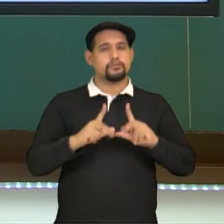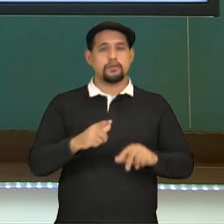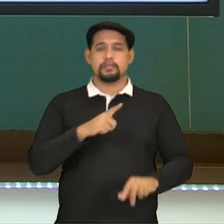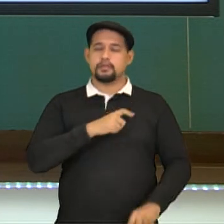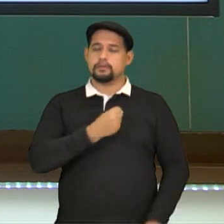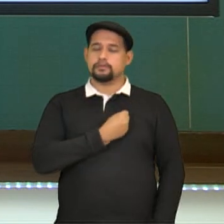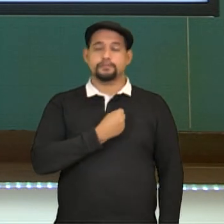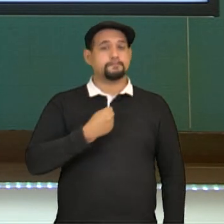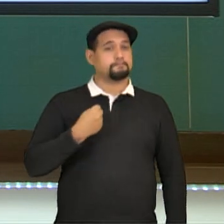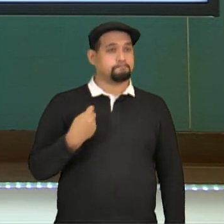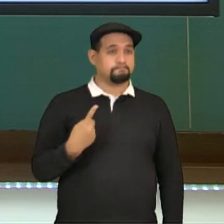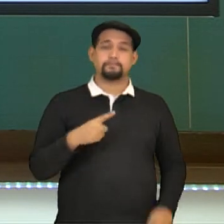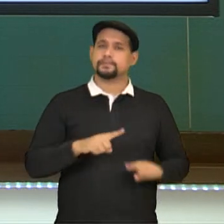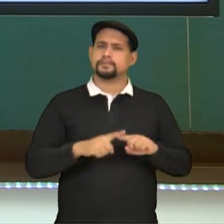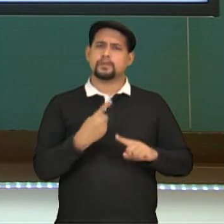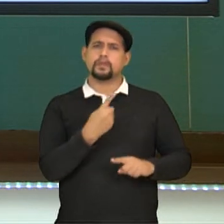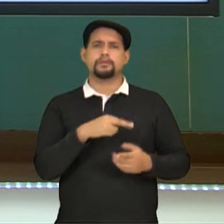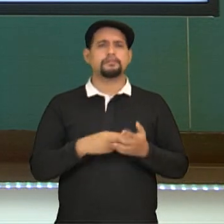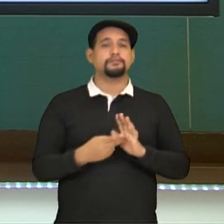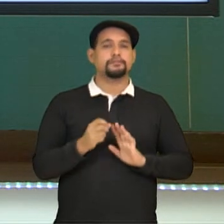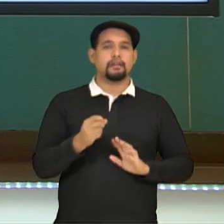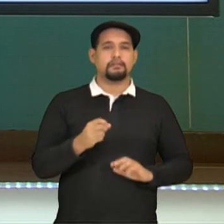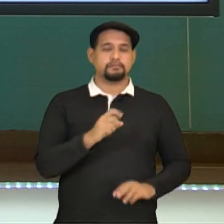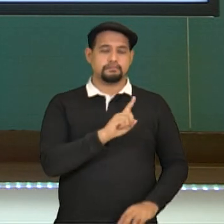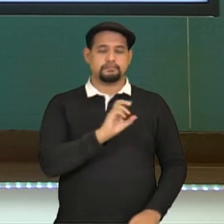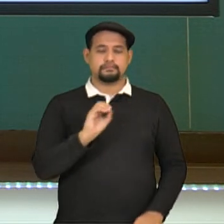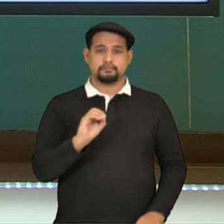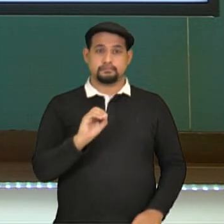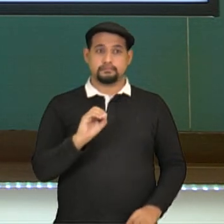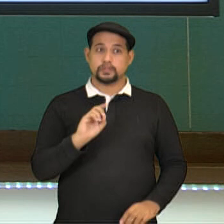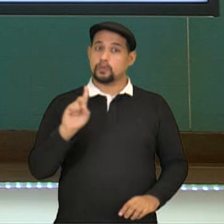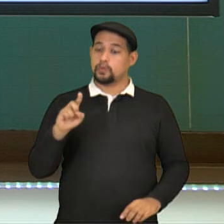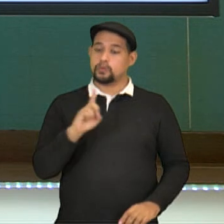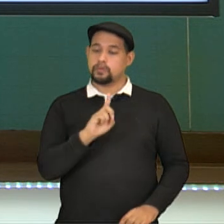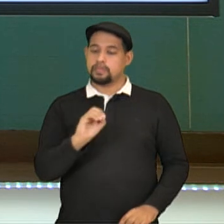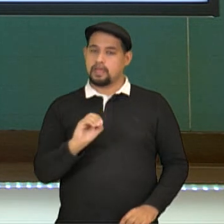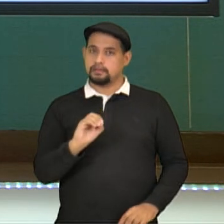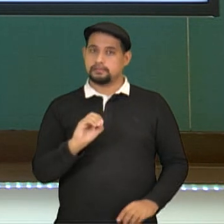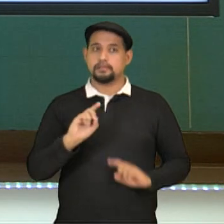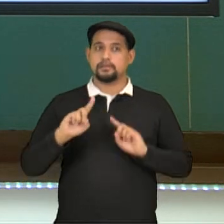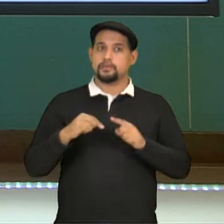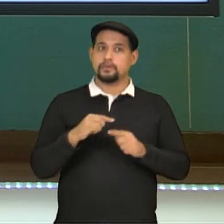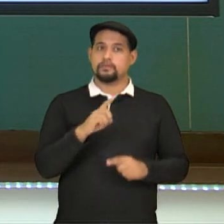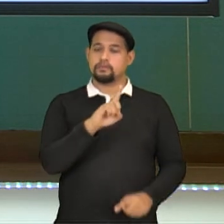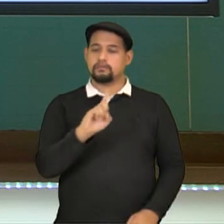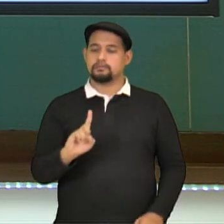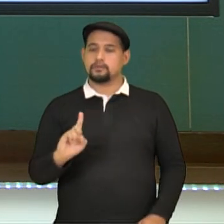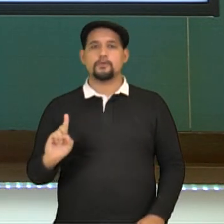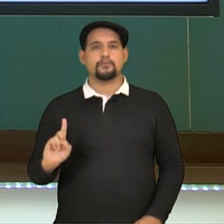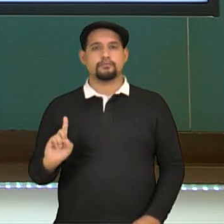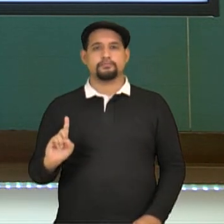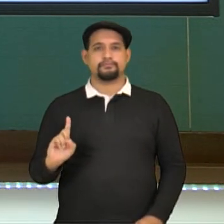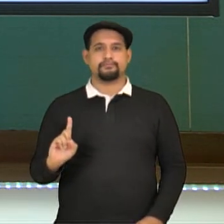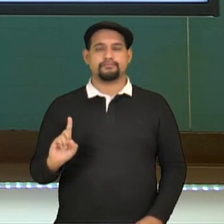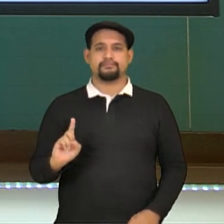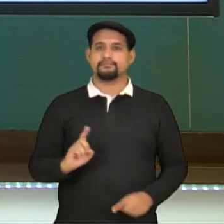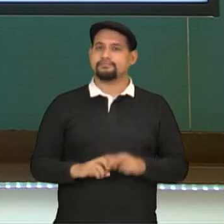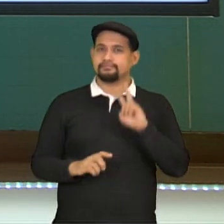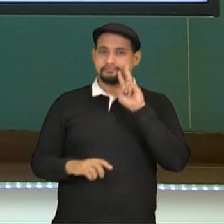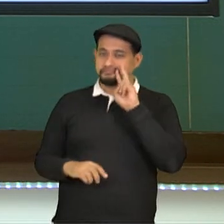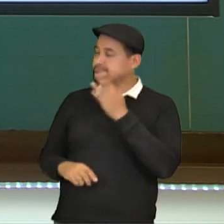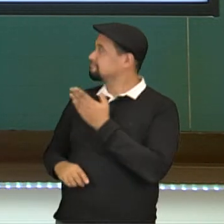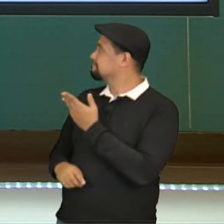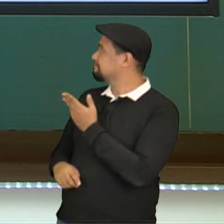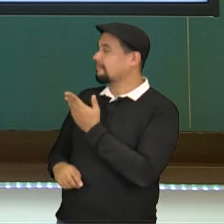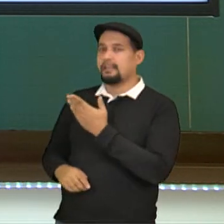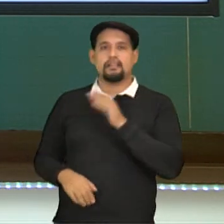1. Só que esse 1 aqui vale 100. Esse 1 aqui vale 10 e esse 1 aqui vale 1. Então, dependendo